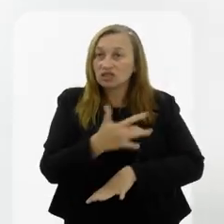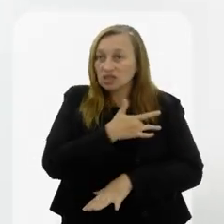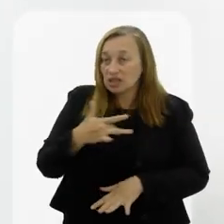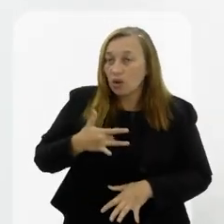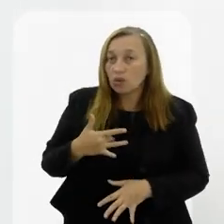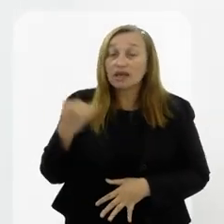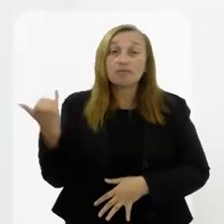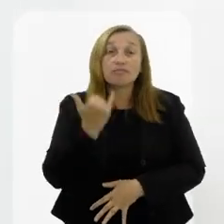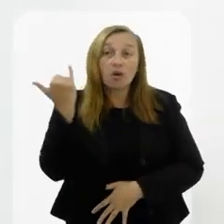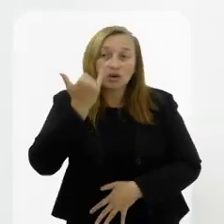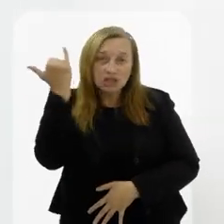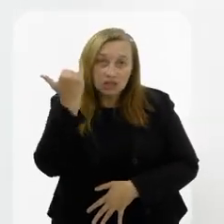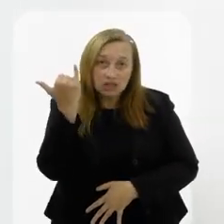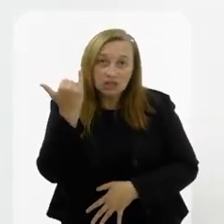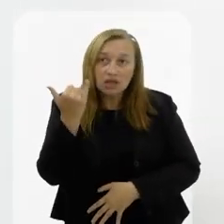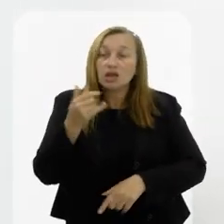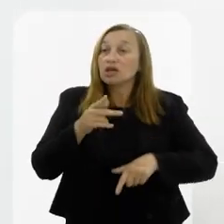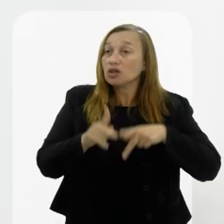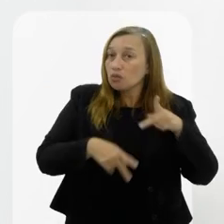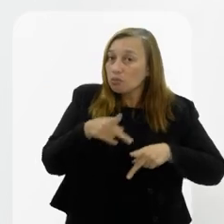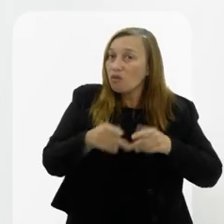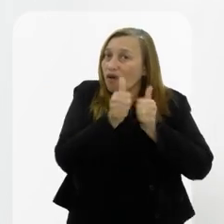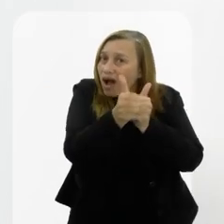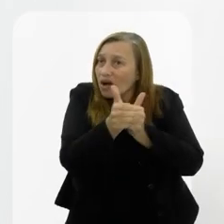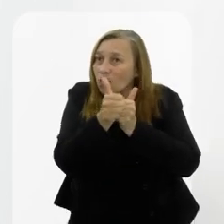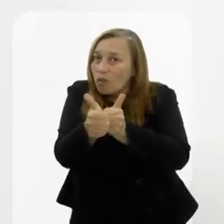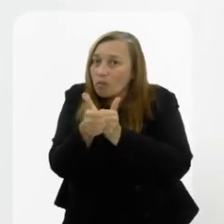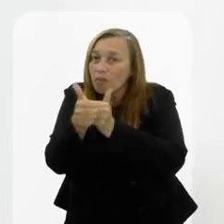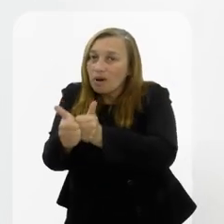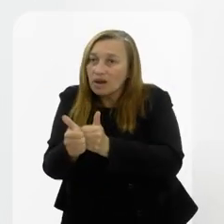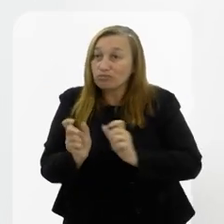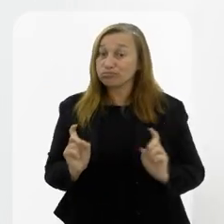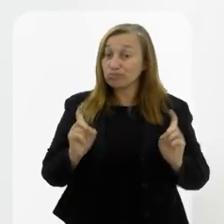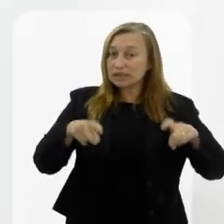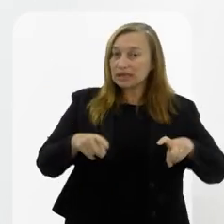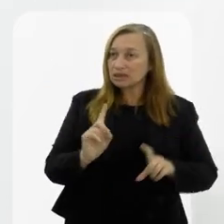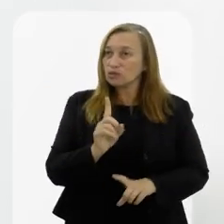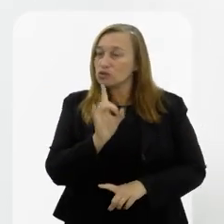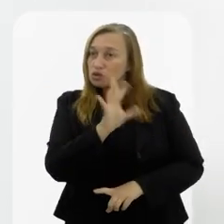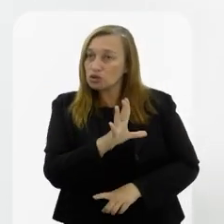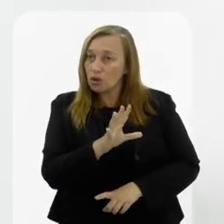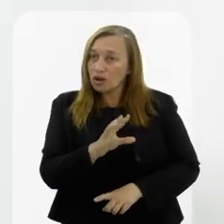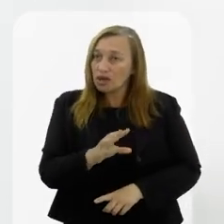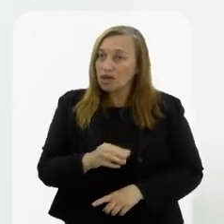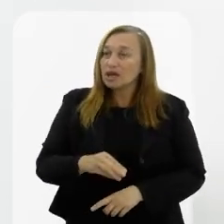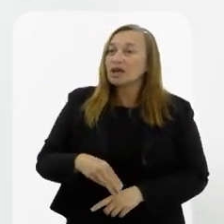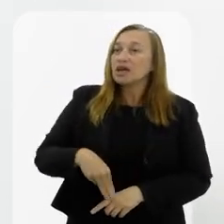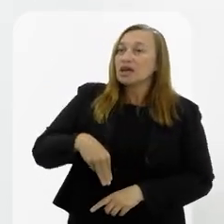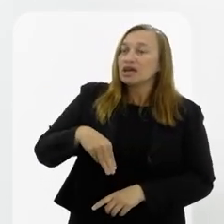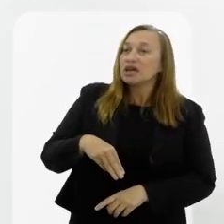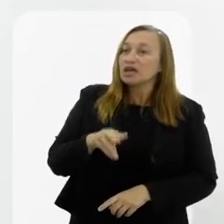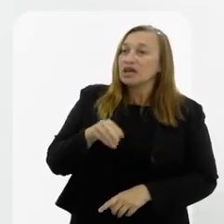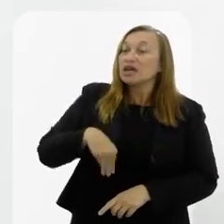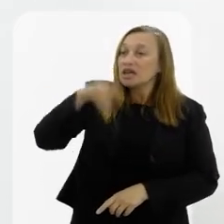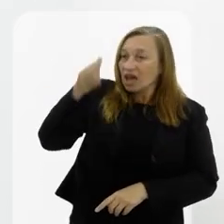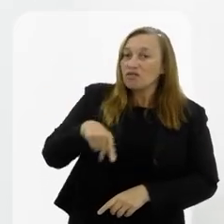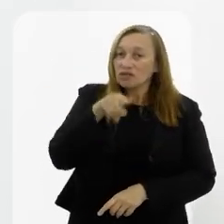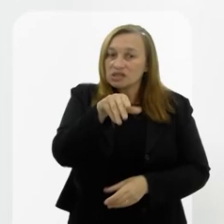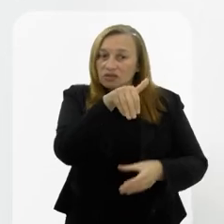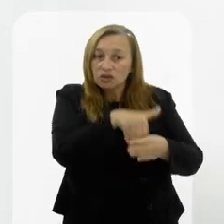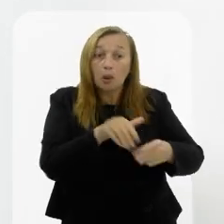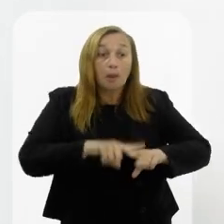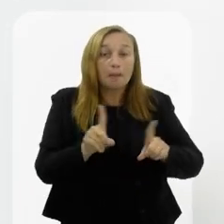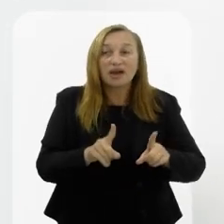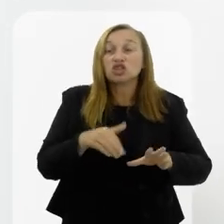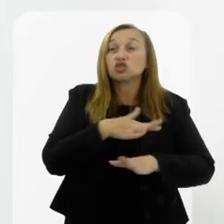dos profissionais da saúde. Então, é importante que a população acompanhe os mandatos, não só daquele que deu seu